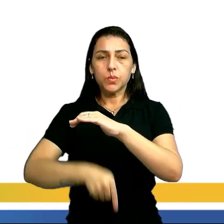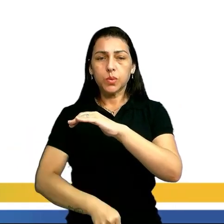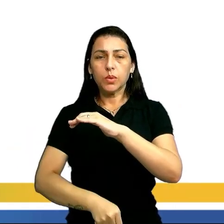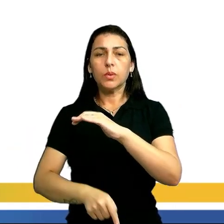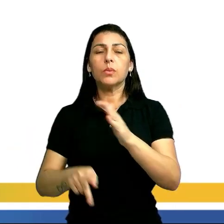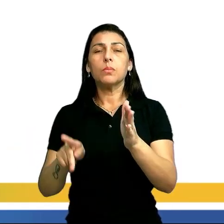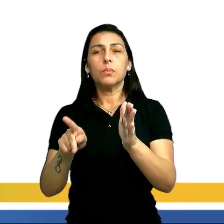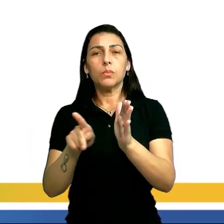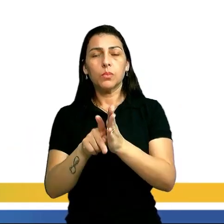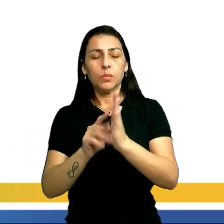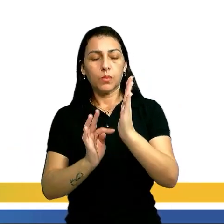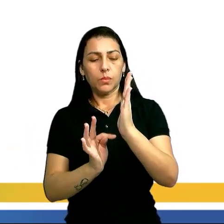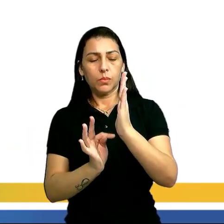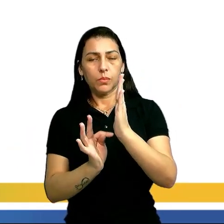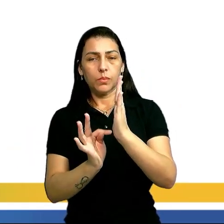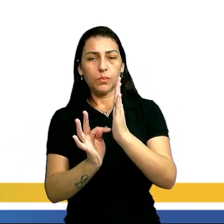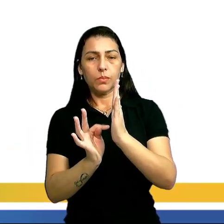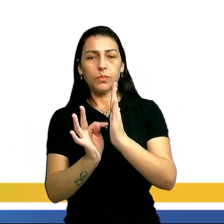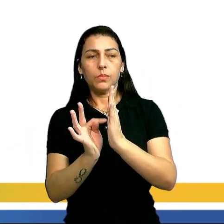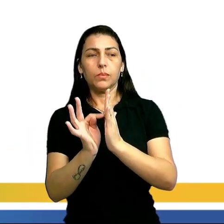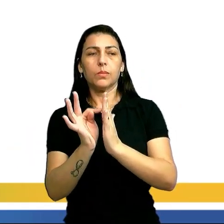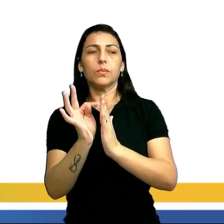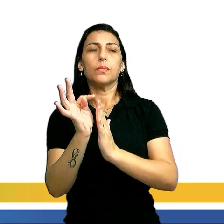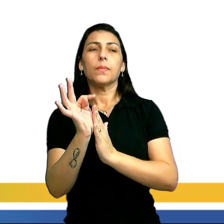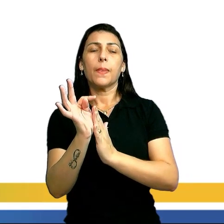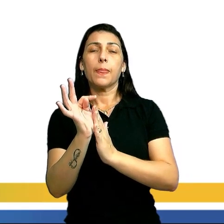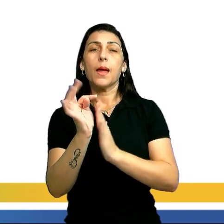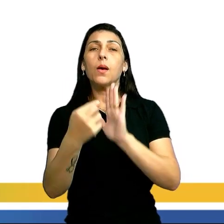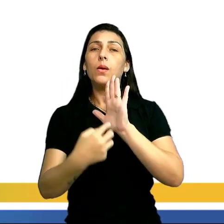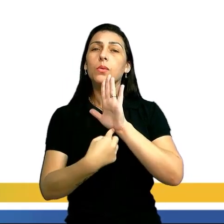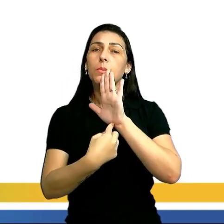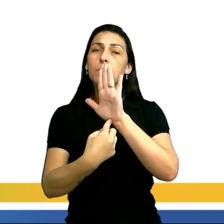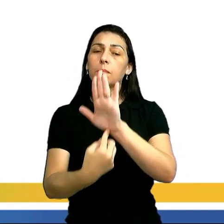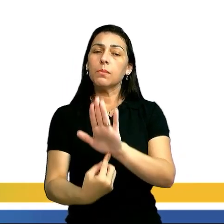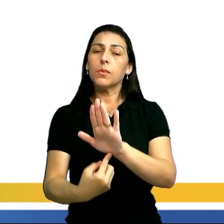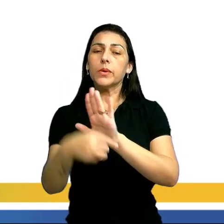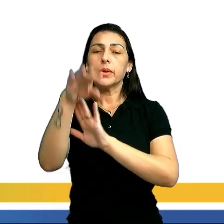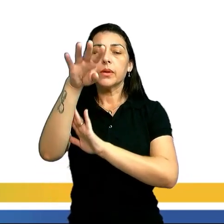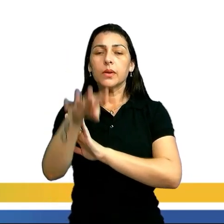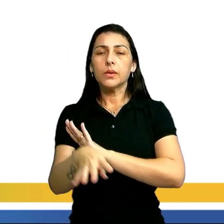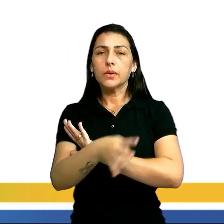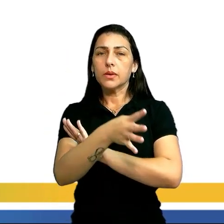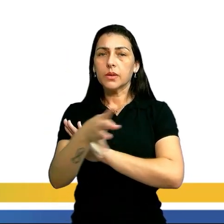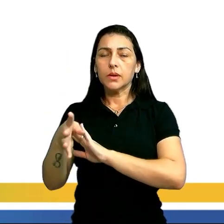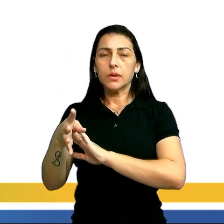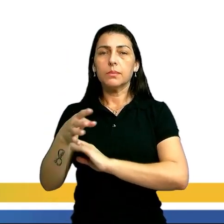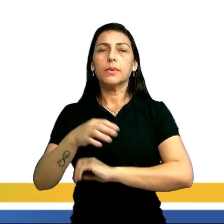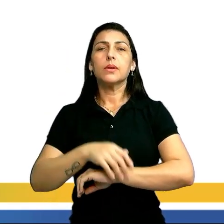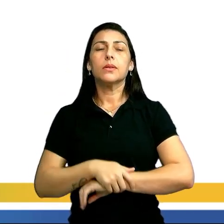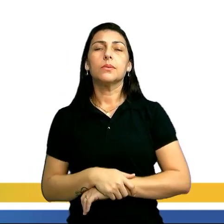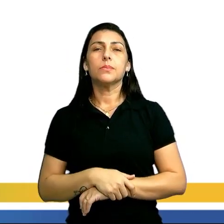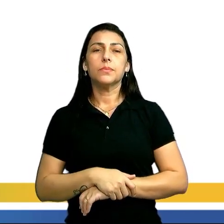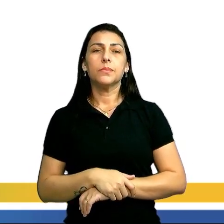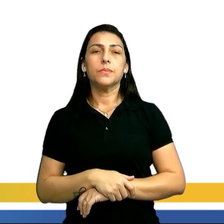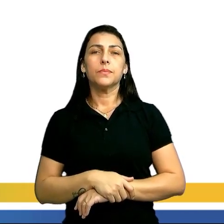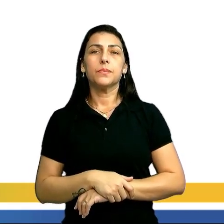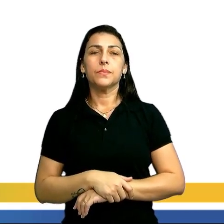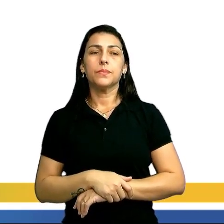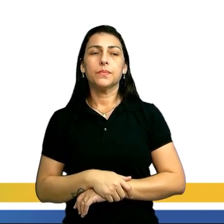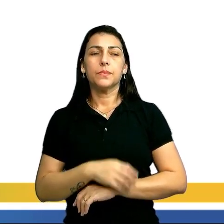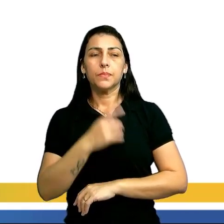profundidades e suas respectivas temperaturas, conforme mostra a tabela a